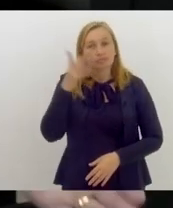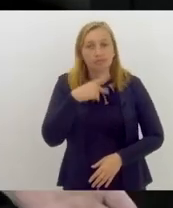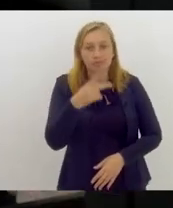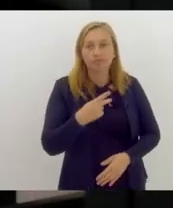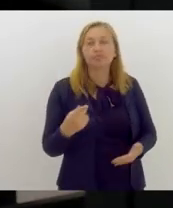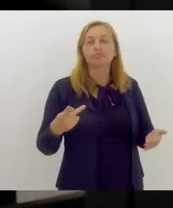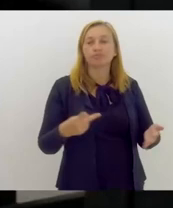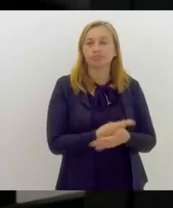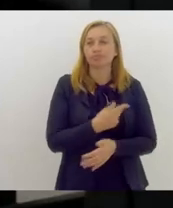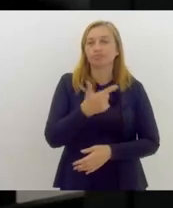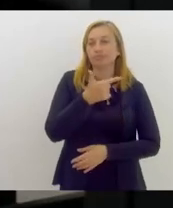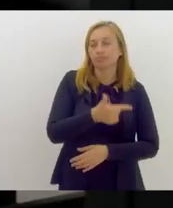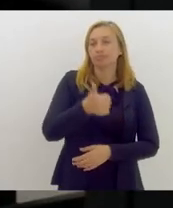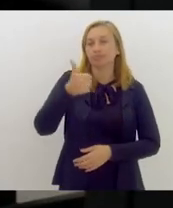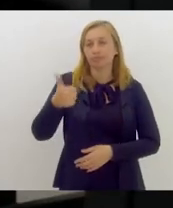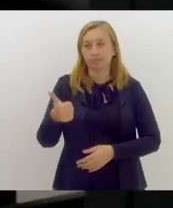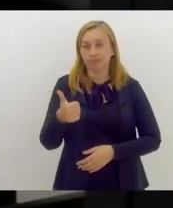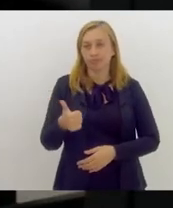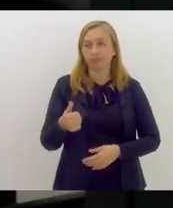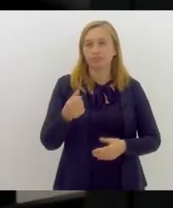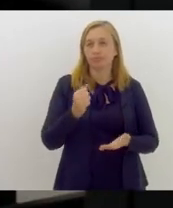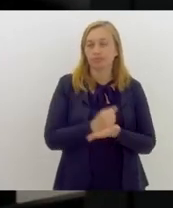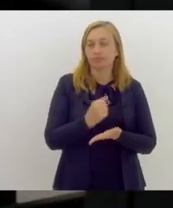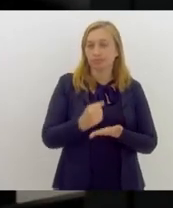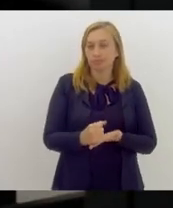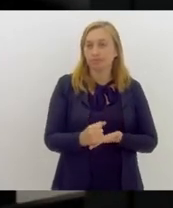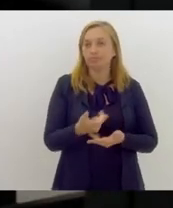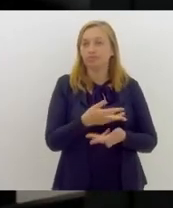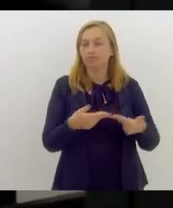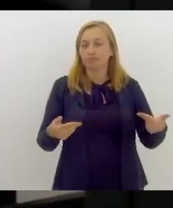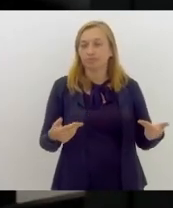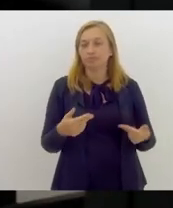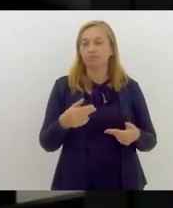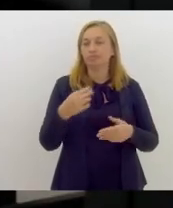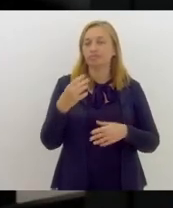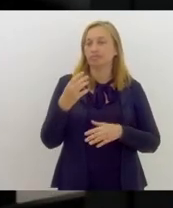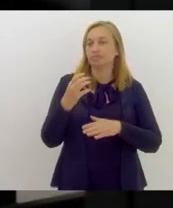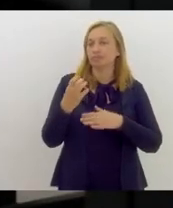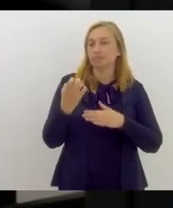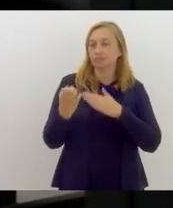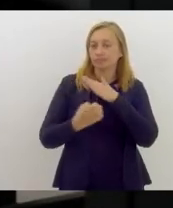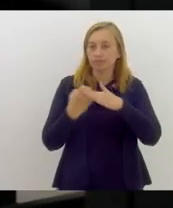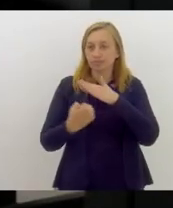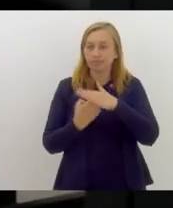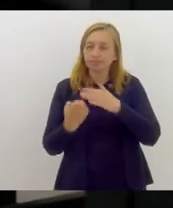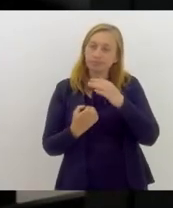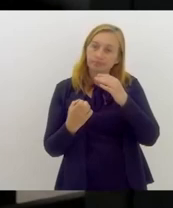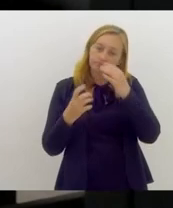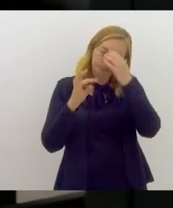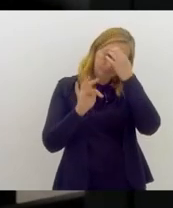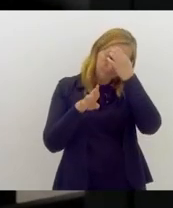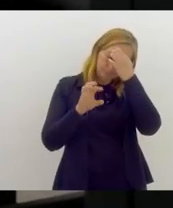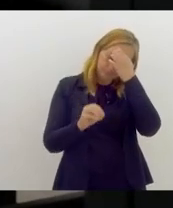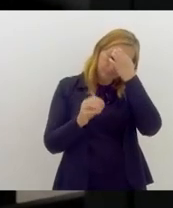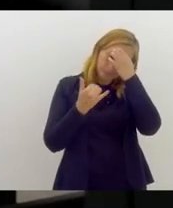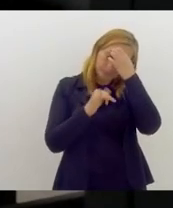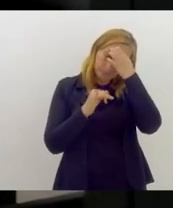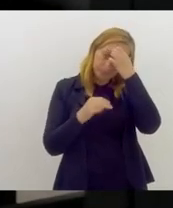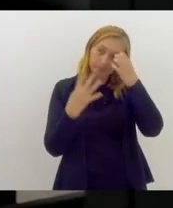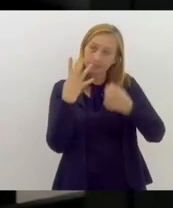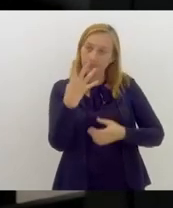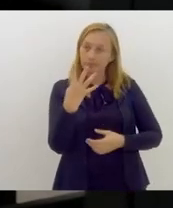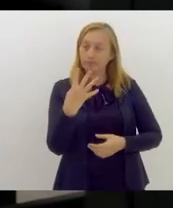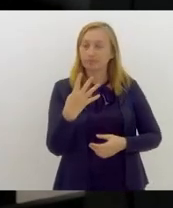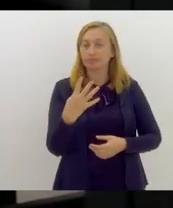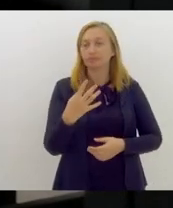isso aconteceu em 2021 foram contratados diversos termoelétricas e entre elas as quatro o texto